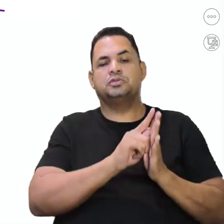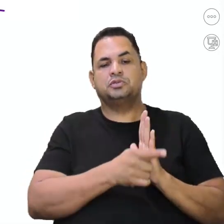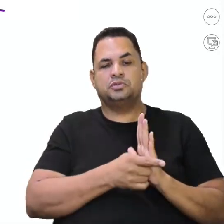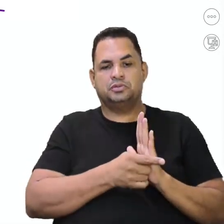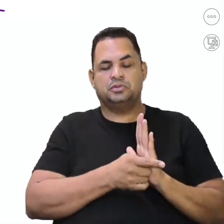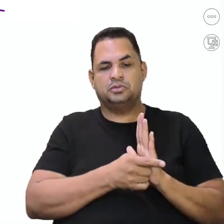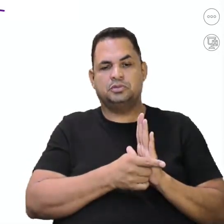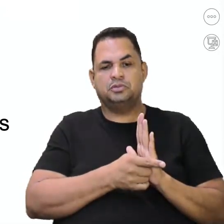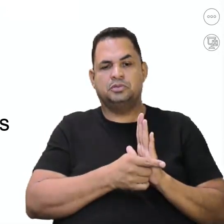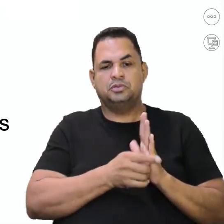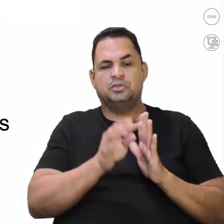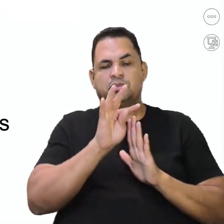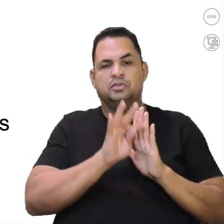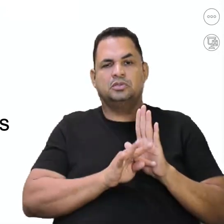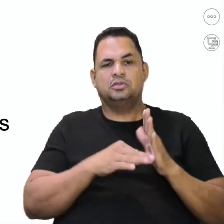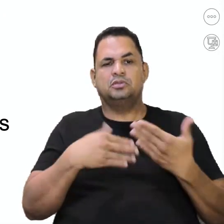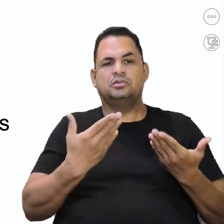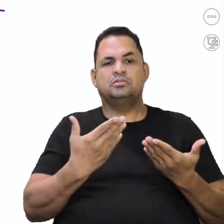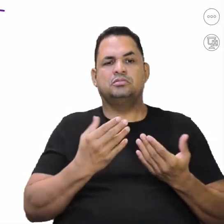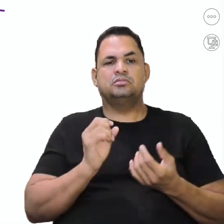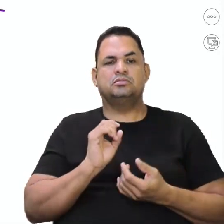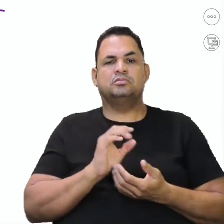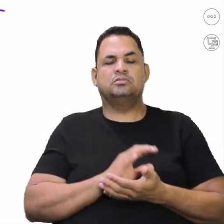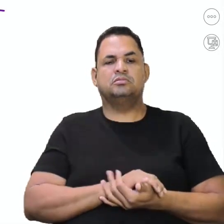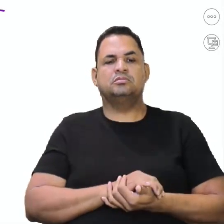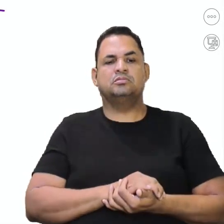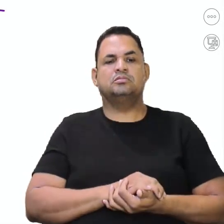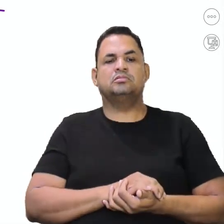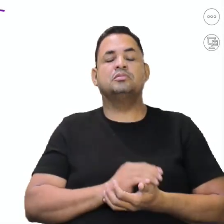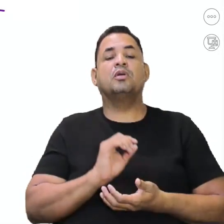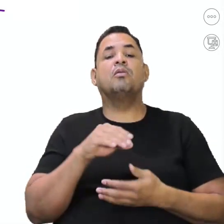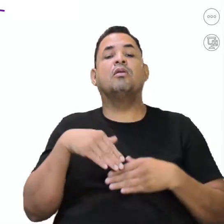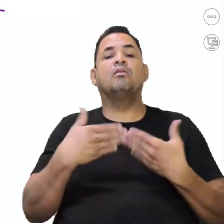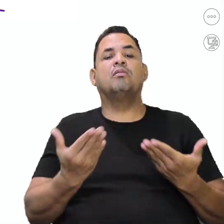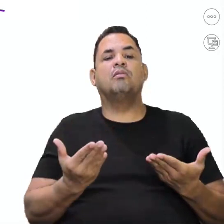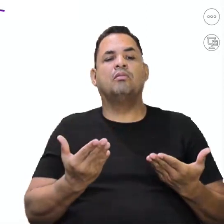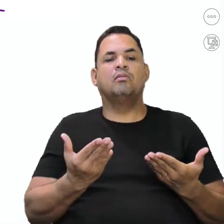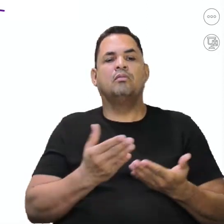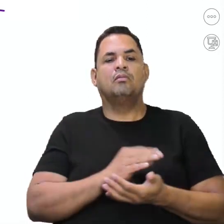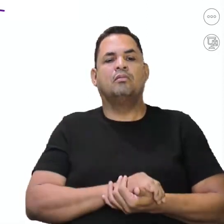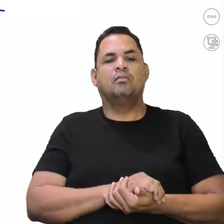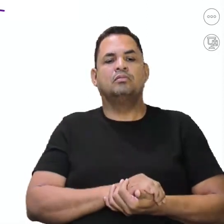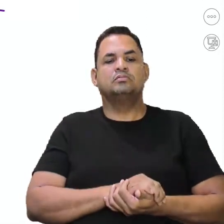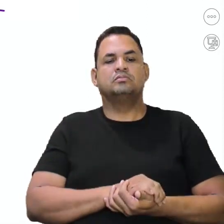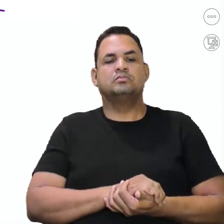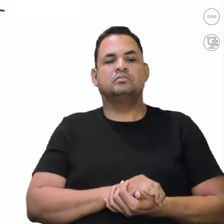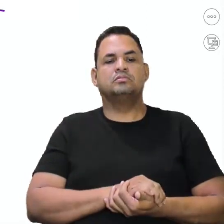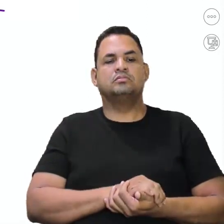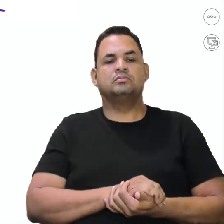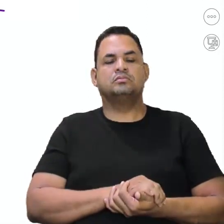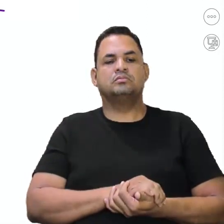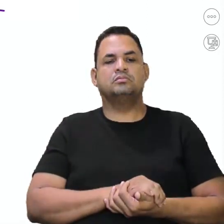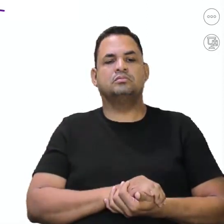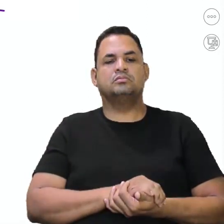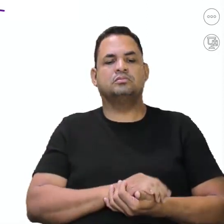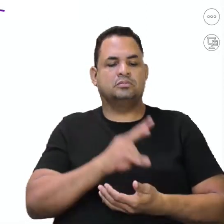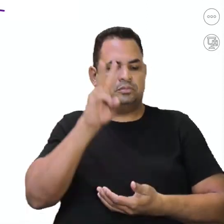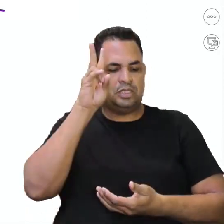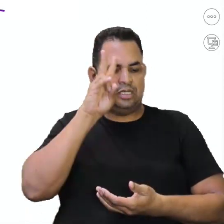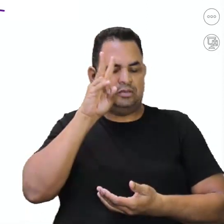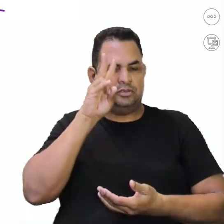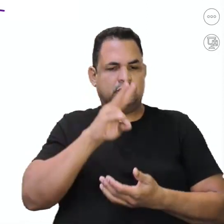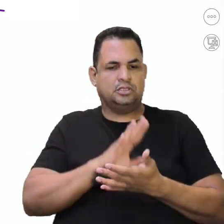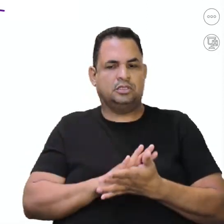é esse, gente? Claro, obviamente, só podia ser o quê? Opa! O illustrated text, uma